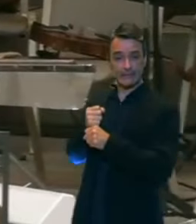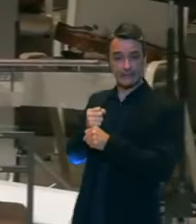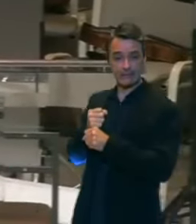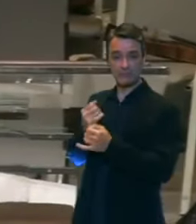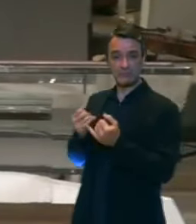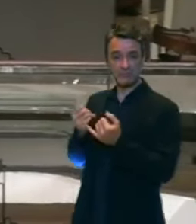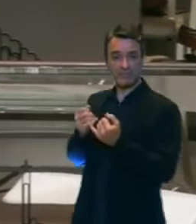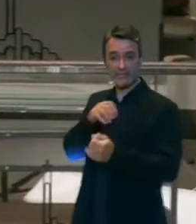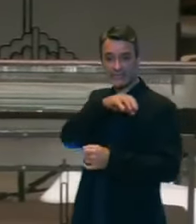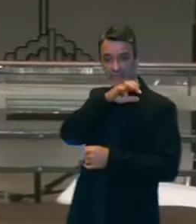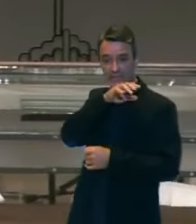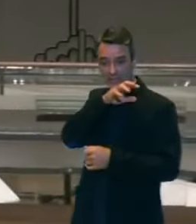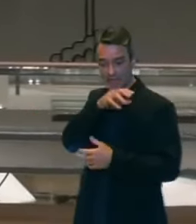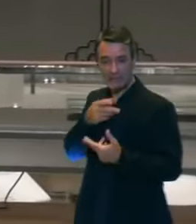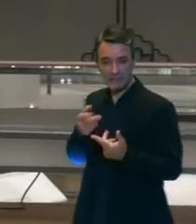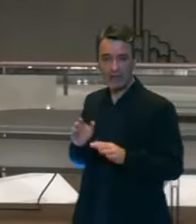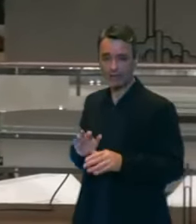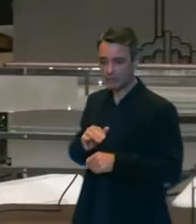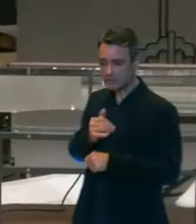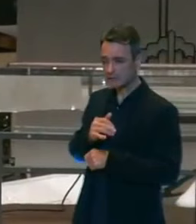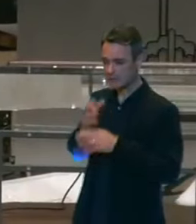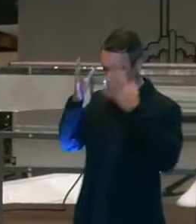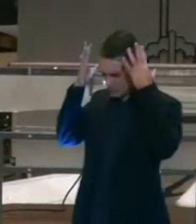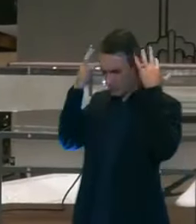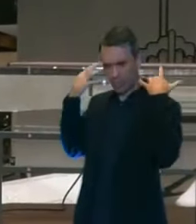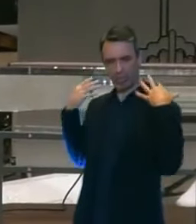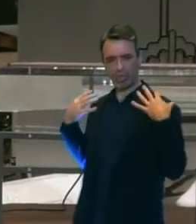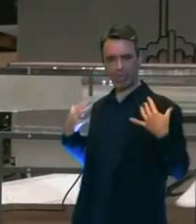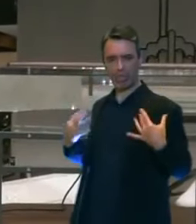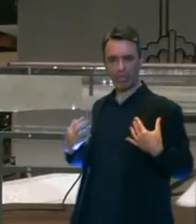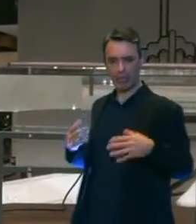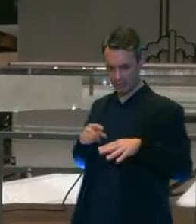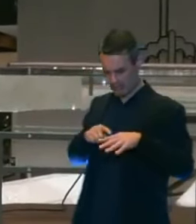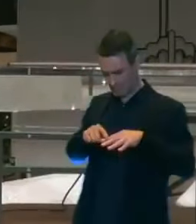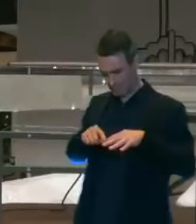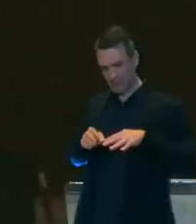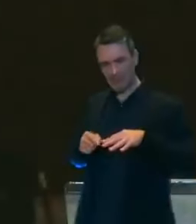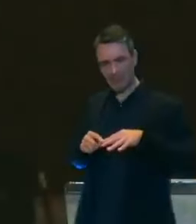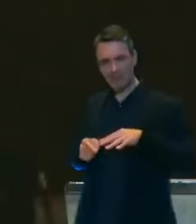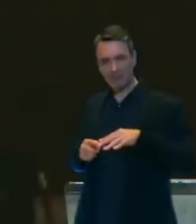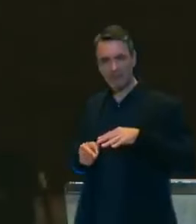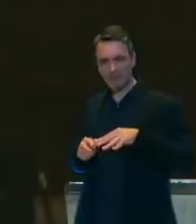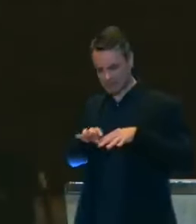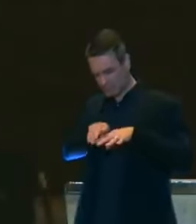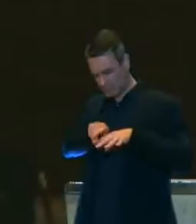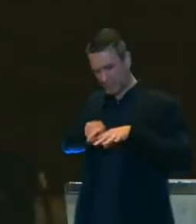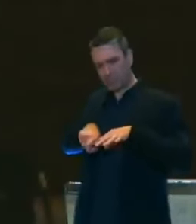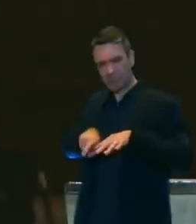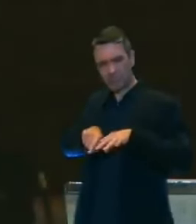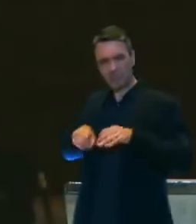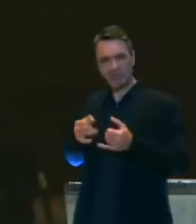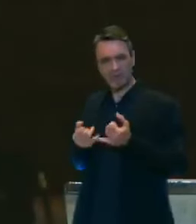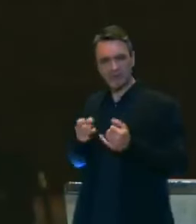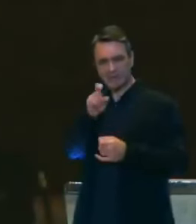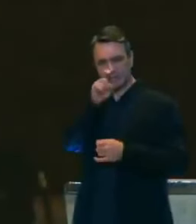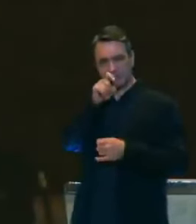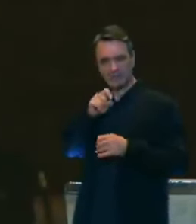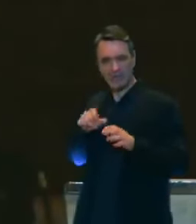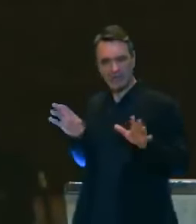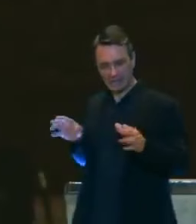animal, seus cabelos crescem, suas unhas se tornam como garras de águia, diz a palavra.